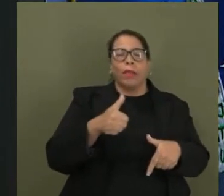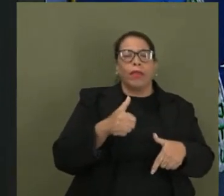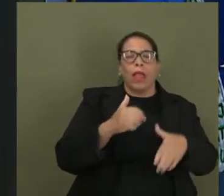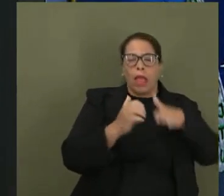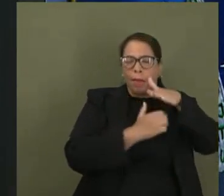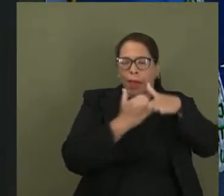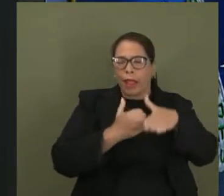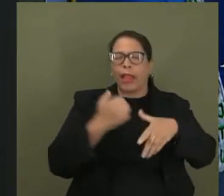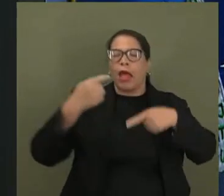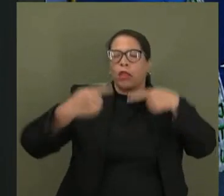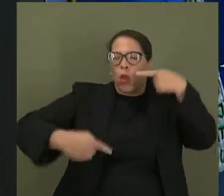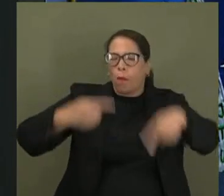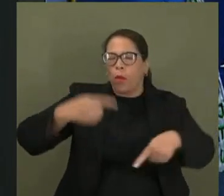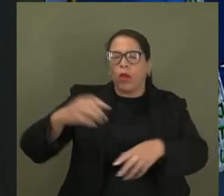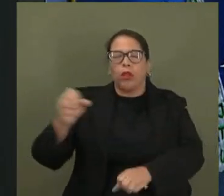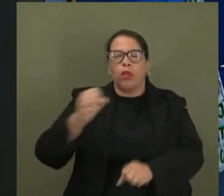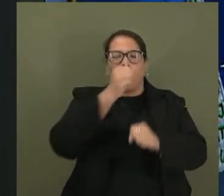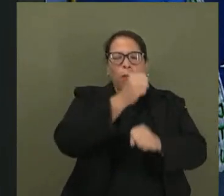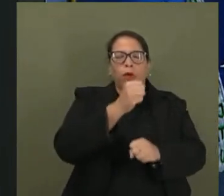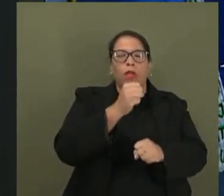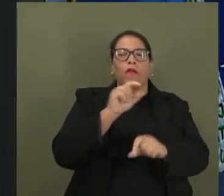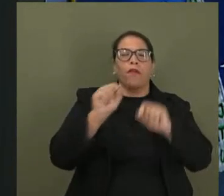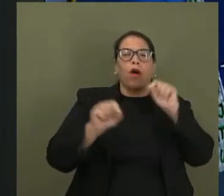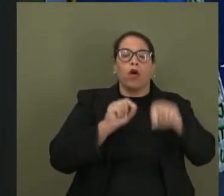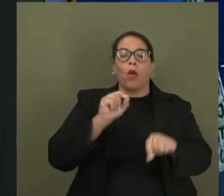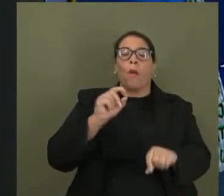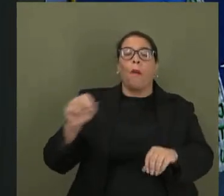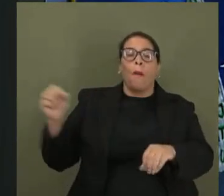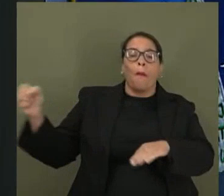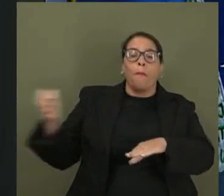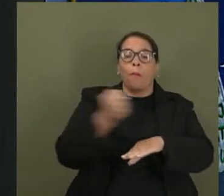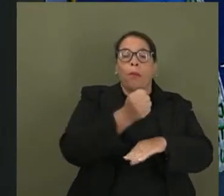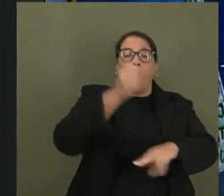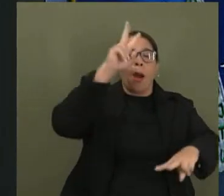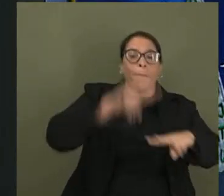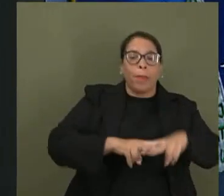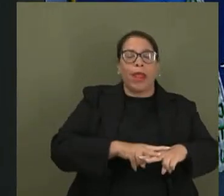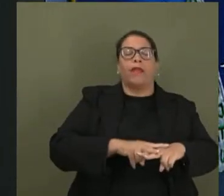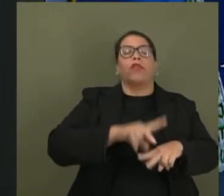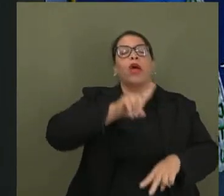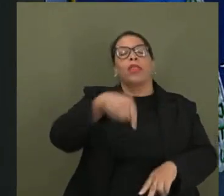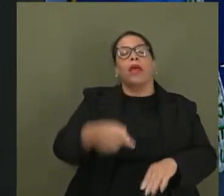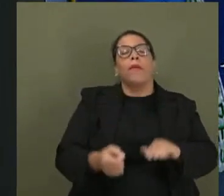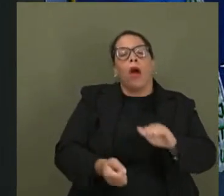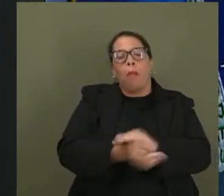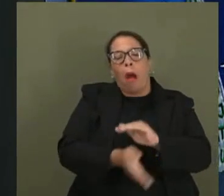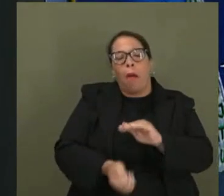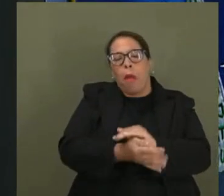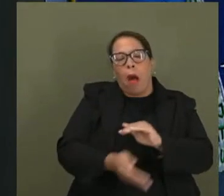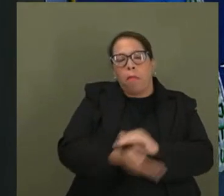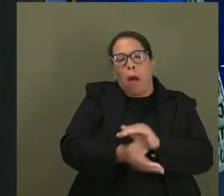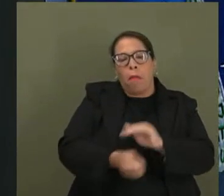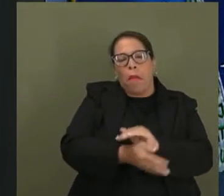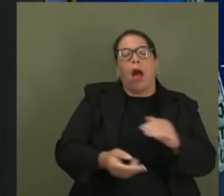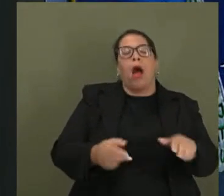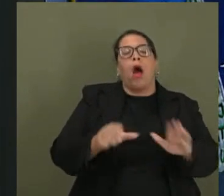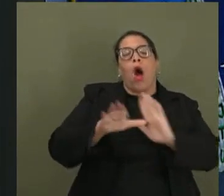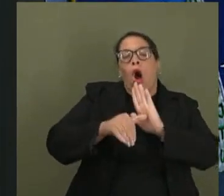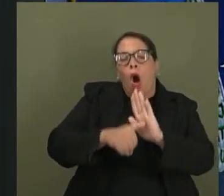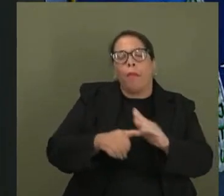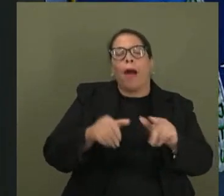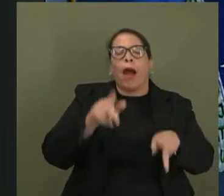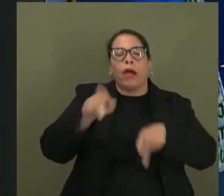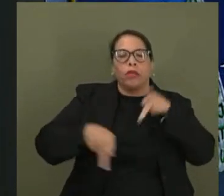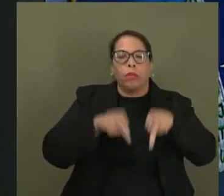empresários e políticos poderosos foram parar na cadeia depois de desviarem do povo brasileiro,